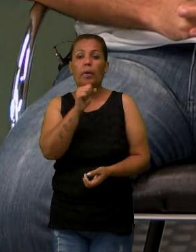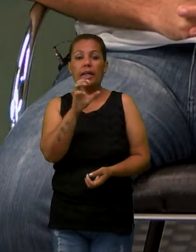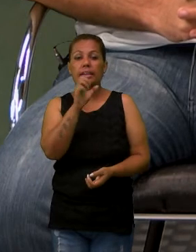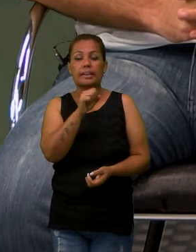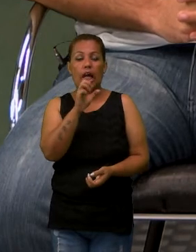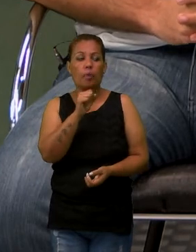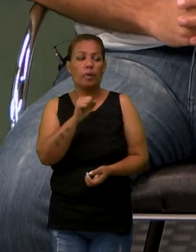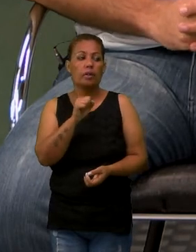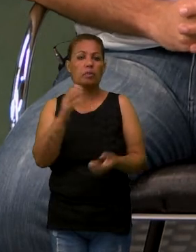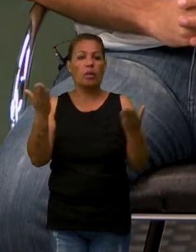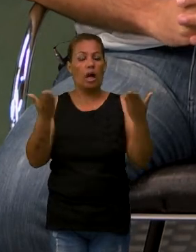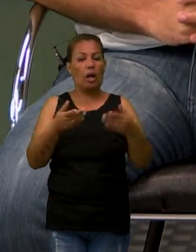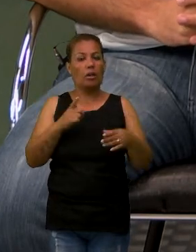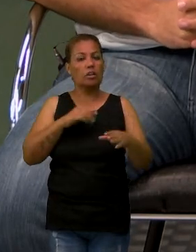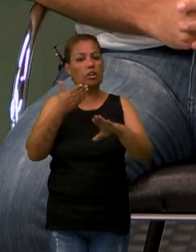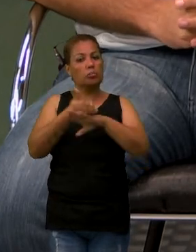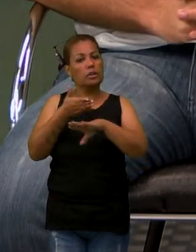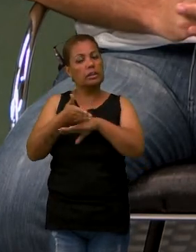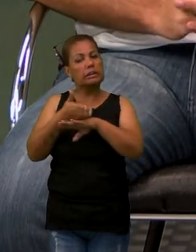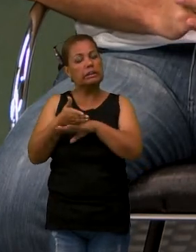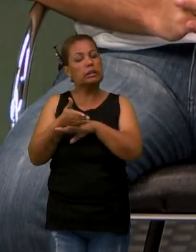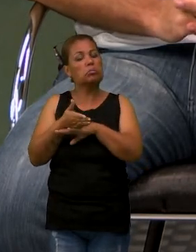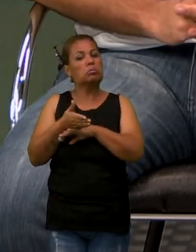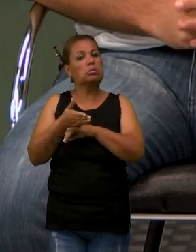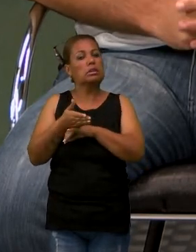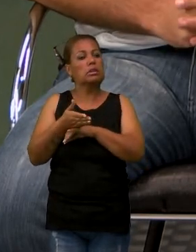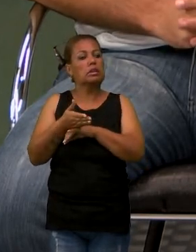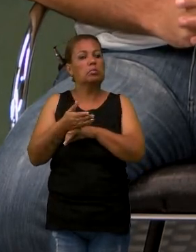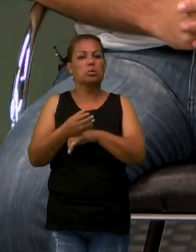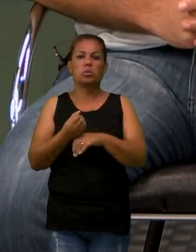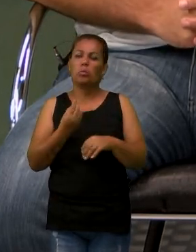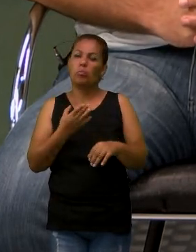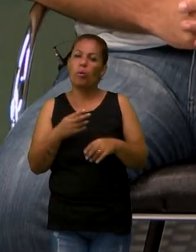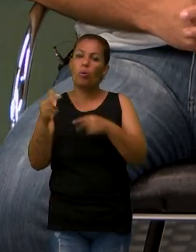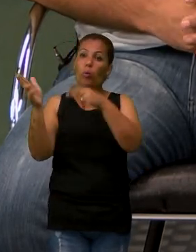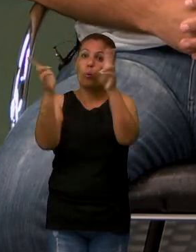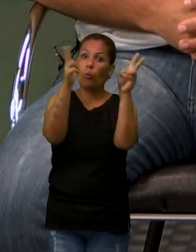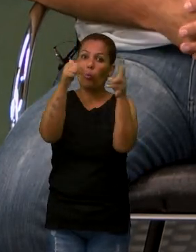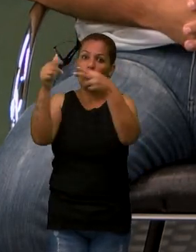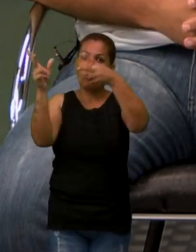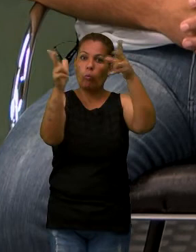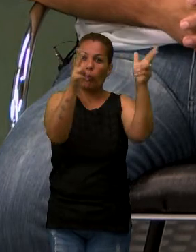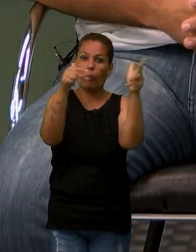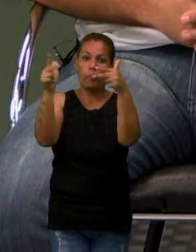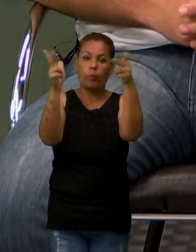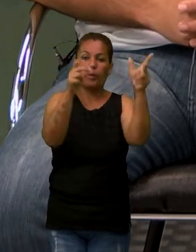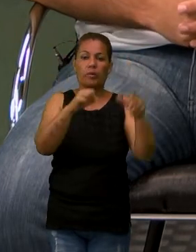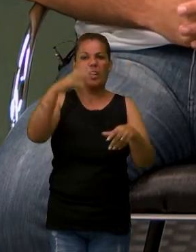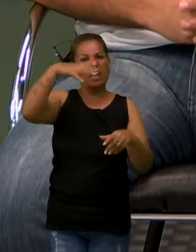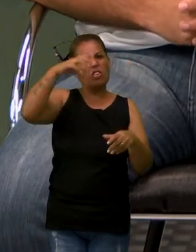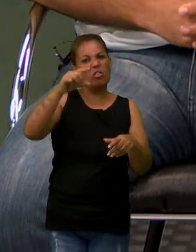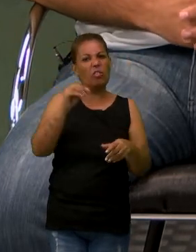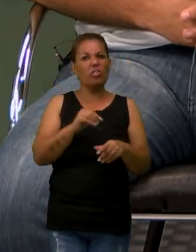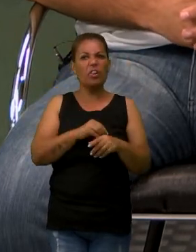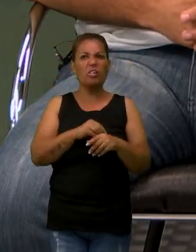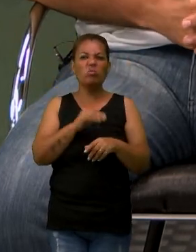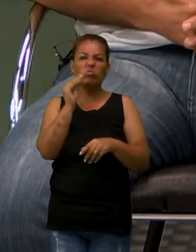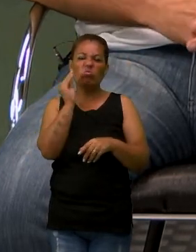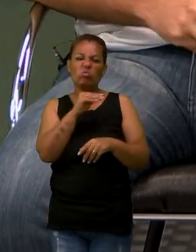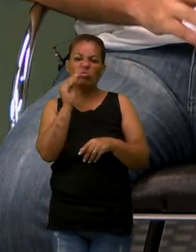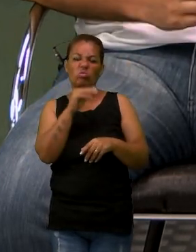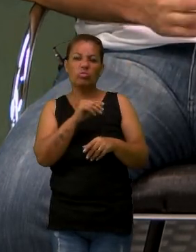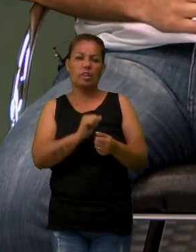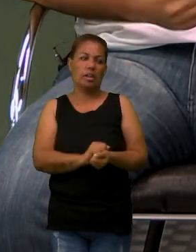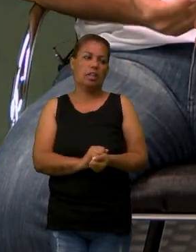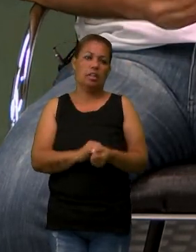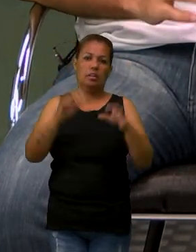estava no sábado agora nós participamos de uma regata foi muito boa o vento estava muito bom e eu tempo foi só uma aguinha não atrapalhando a